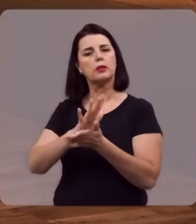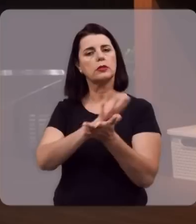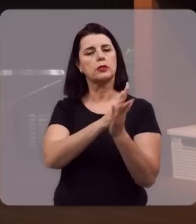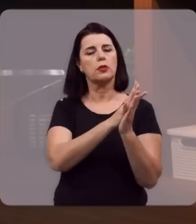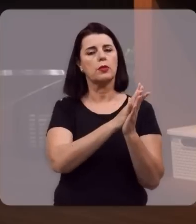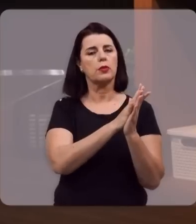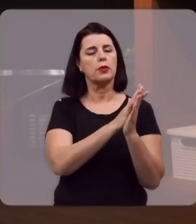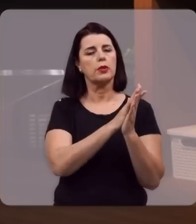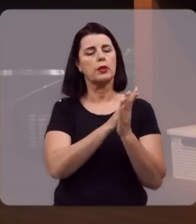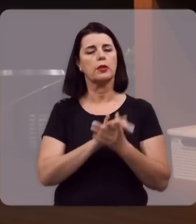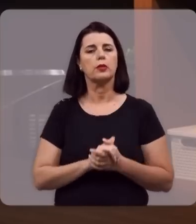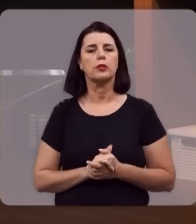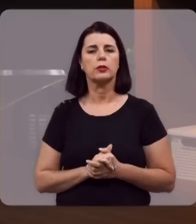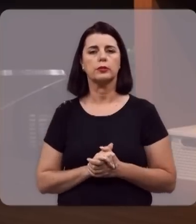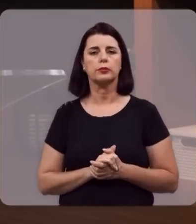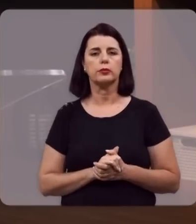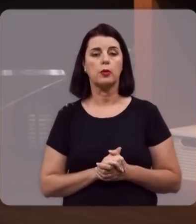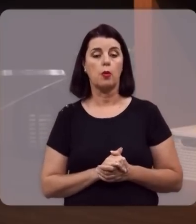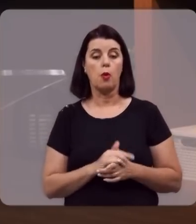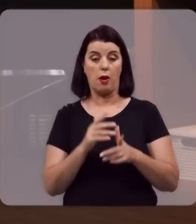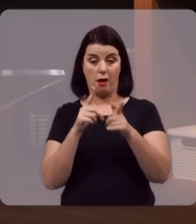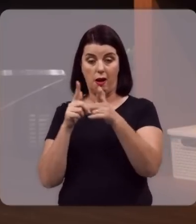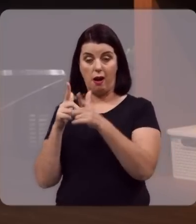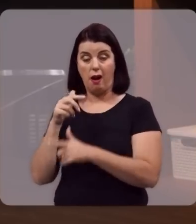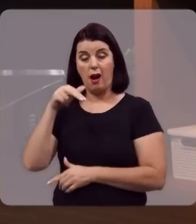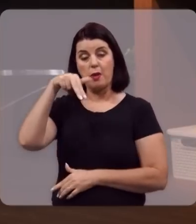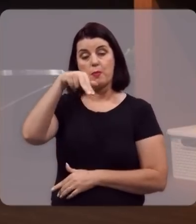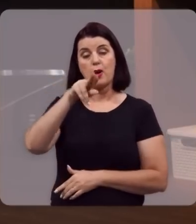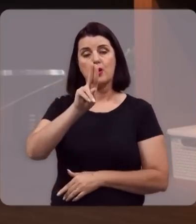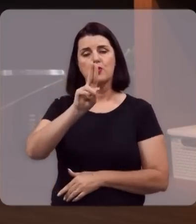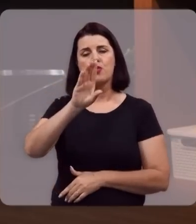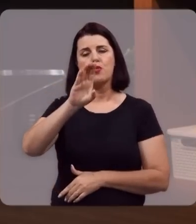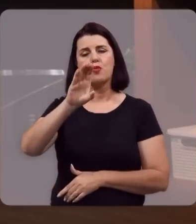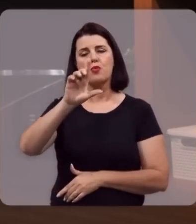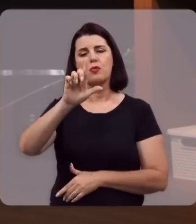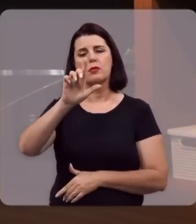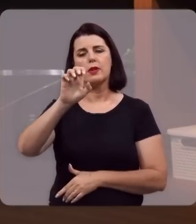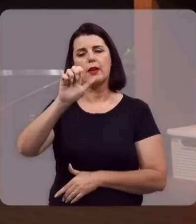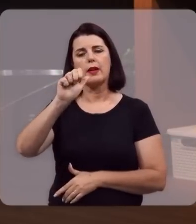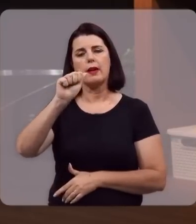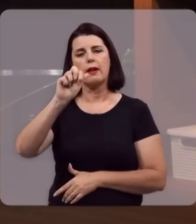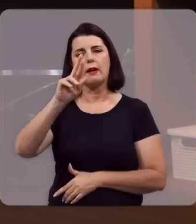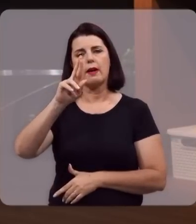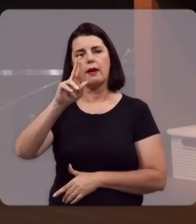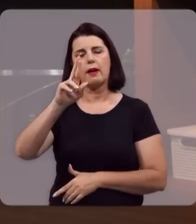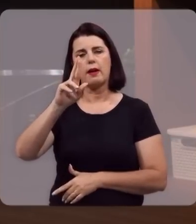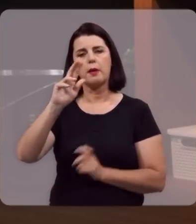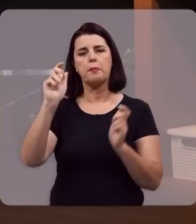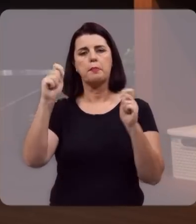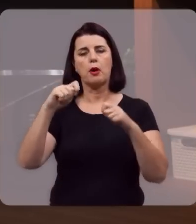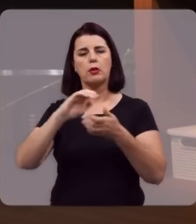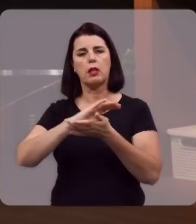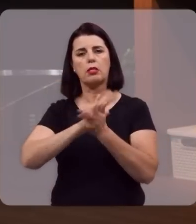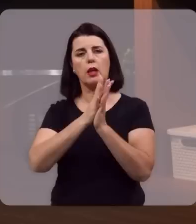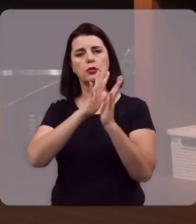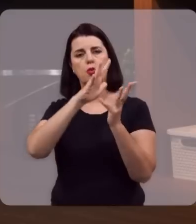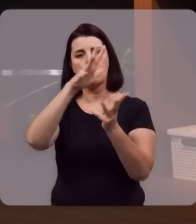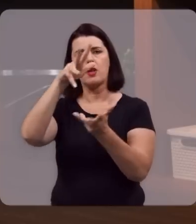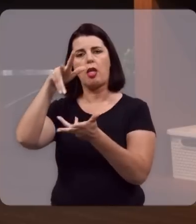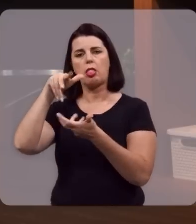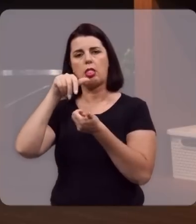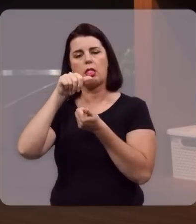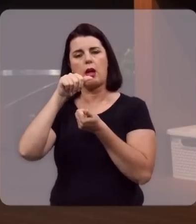O arsenal nuclear que nós temos hoje dá para destruir o